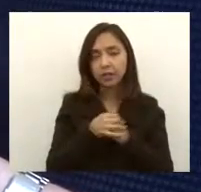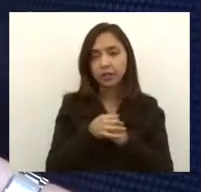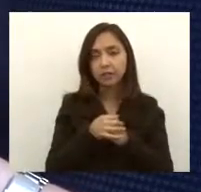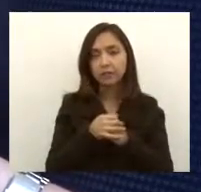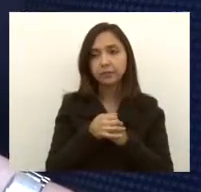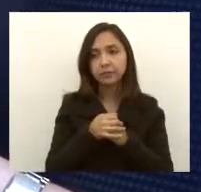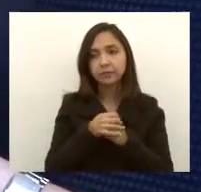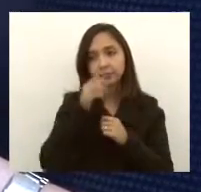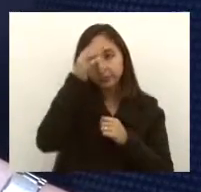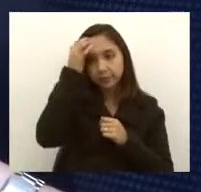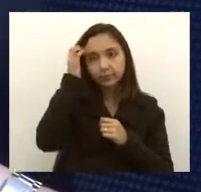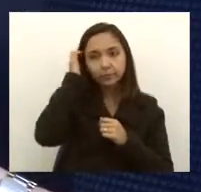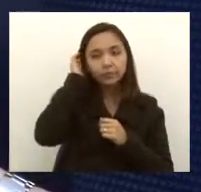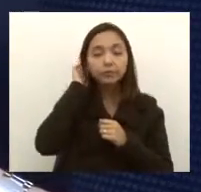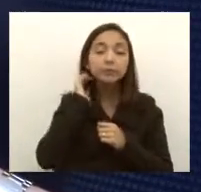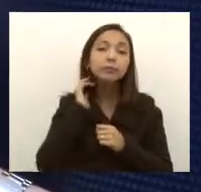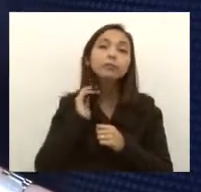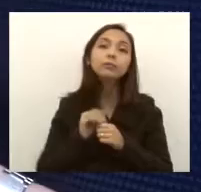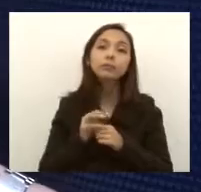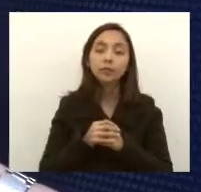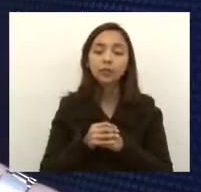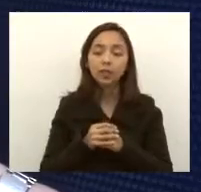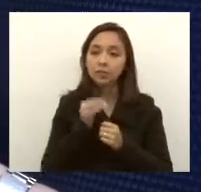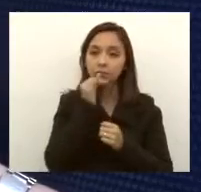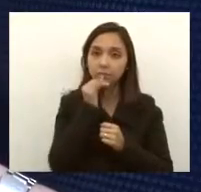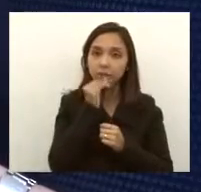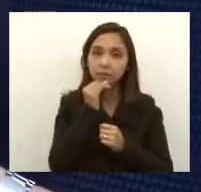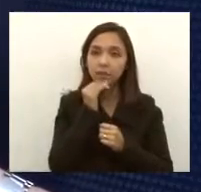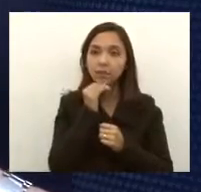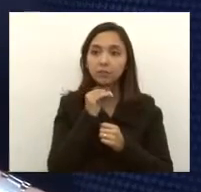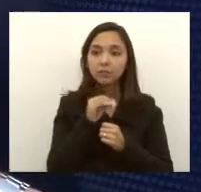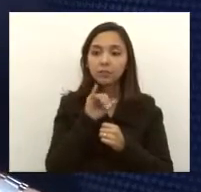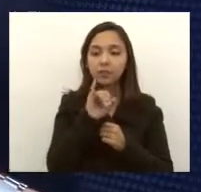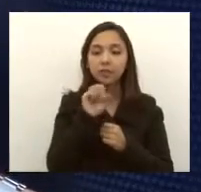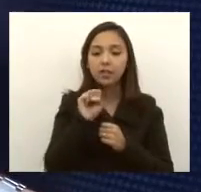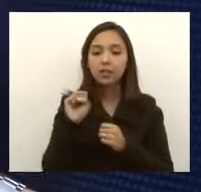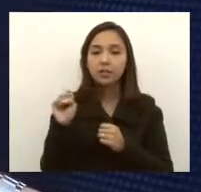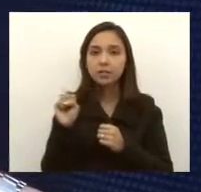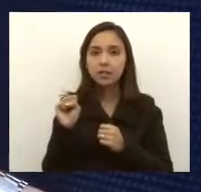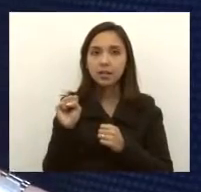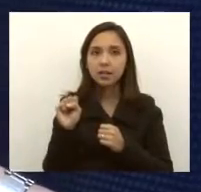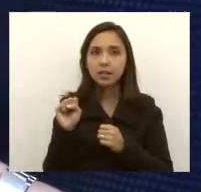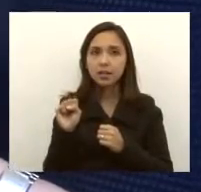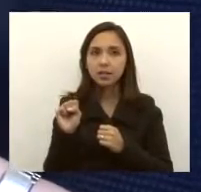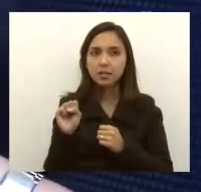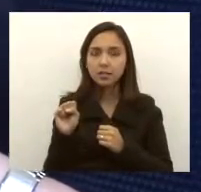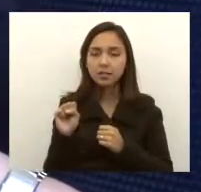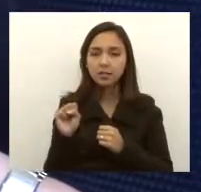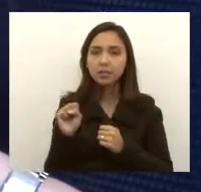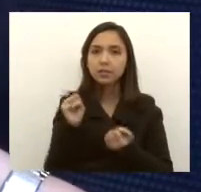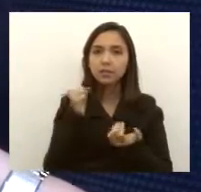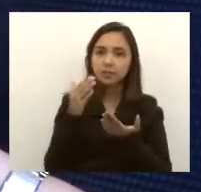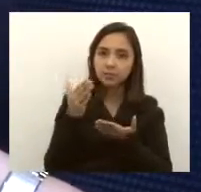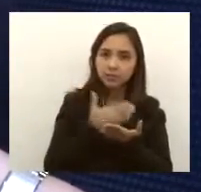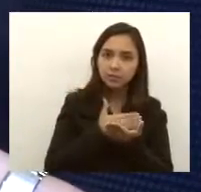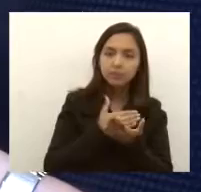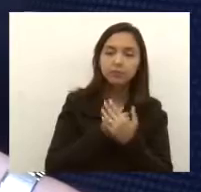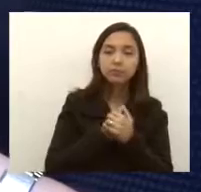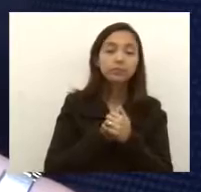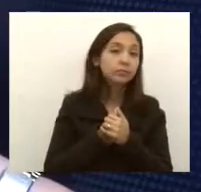perder uma parte da arrecadação, tá? Porque de repente vai ter uma redução do ISS. Só que a contrapartida é que novos